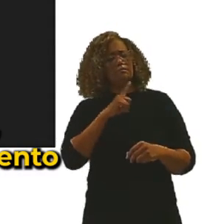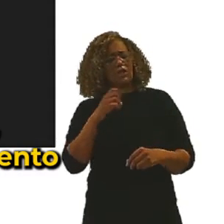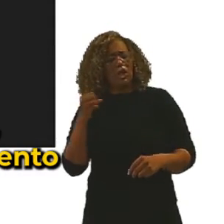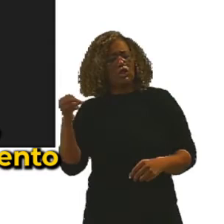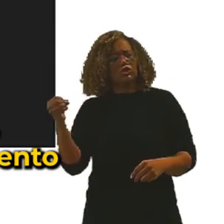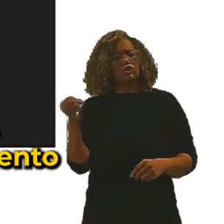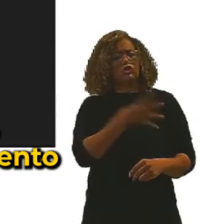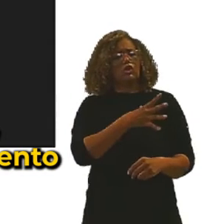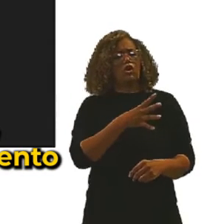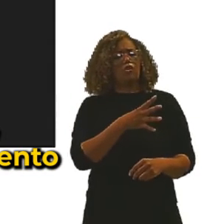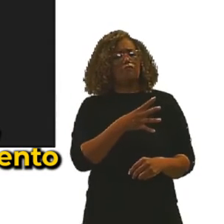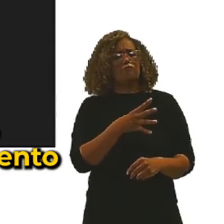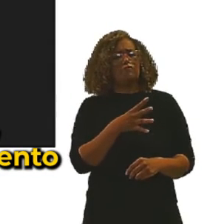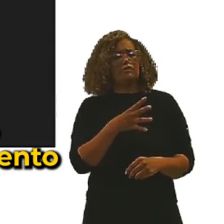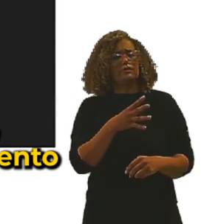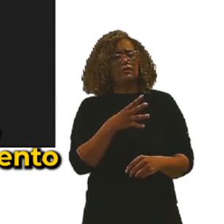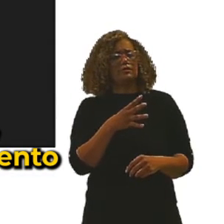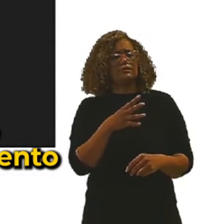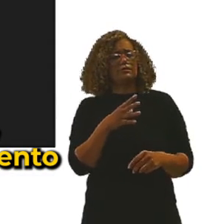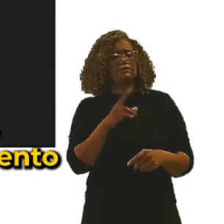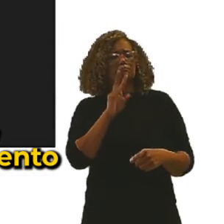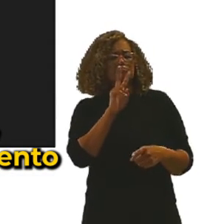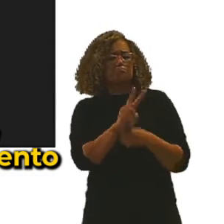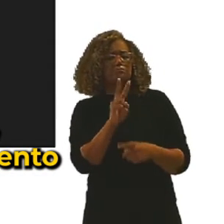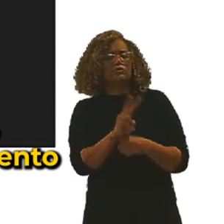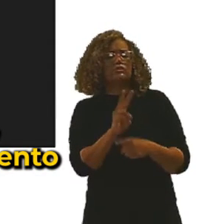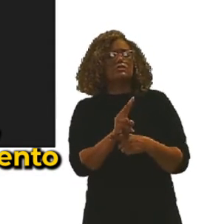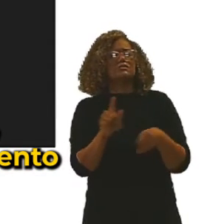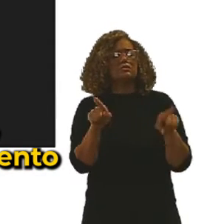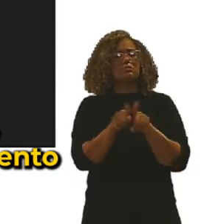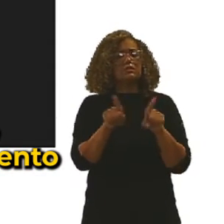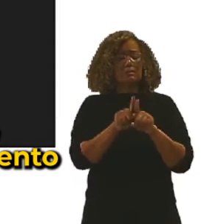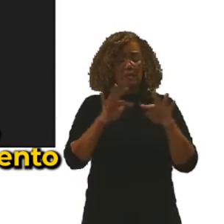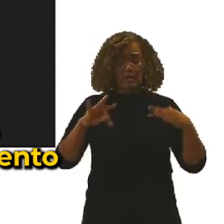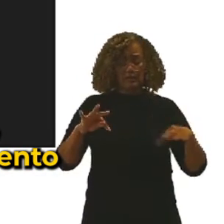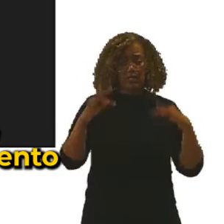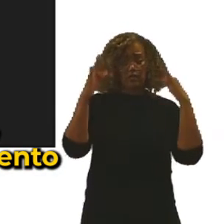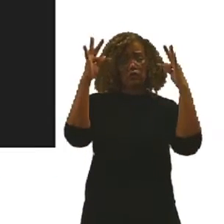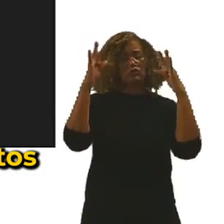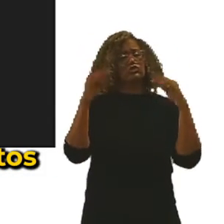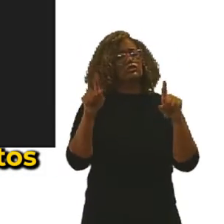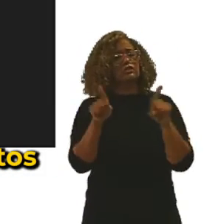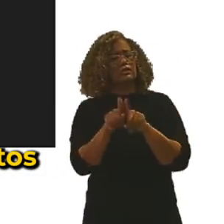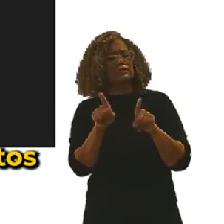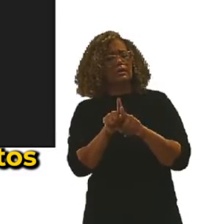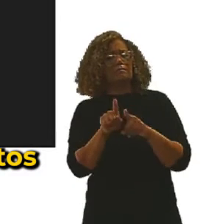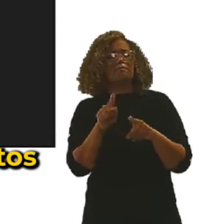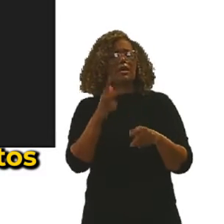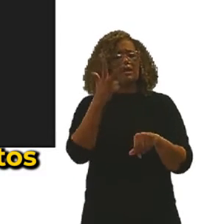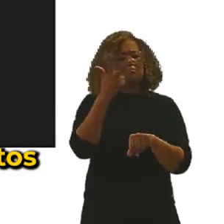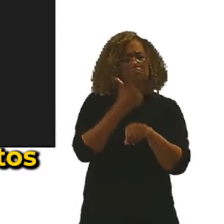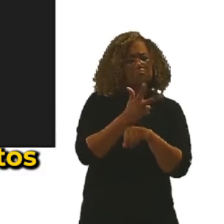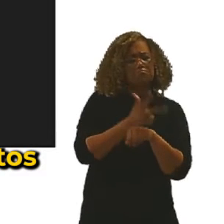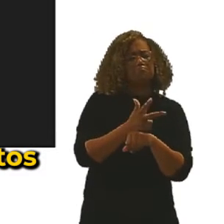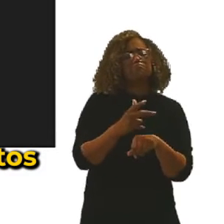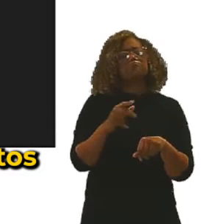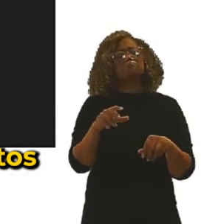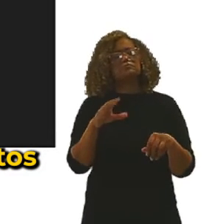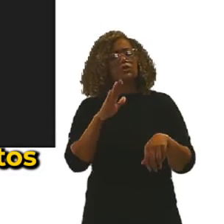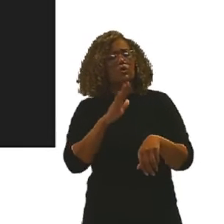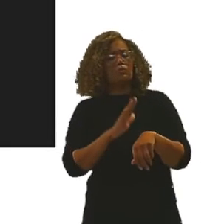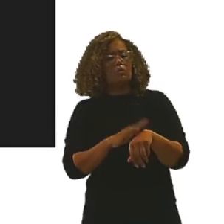medidas protetivas, para medidas cautelares, para uso de tecnologias de monitoramento desses riscos nos casos mais graves,